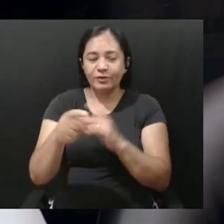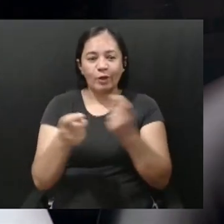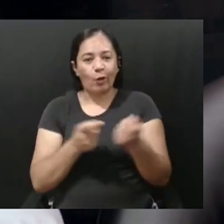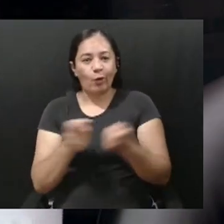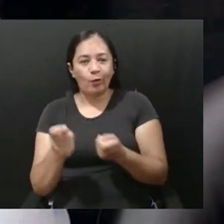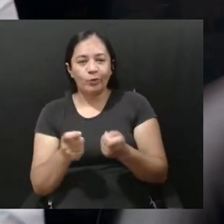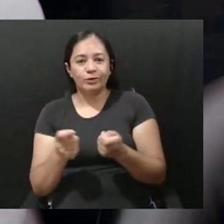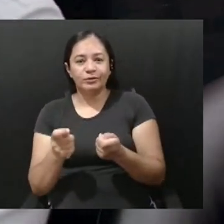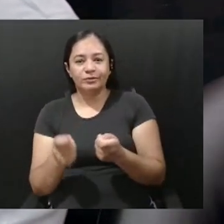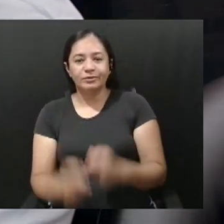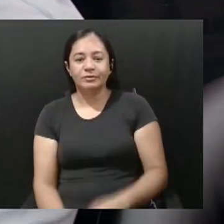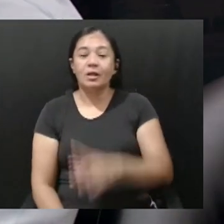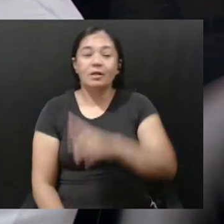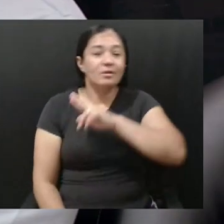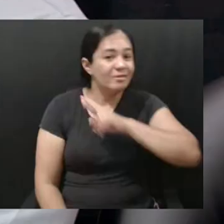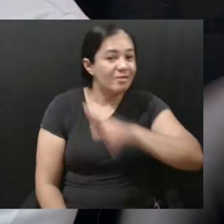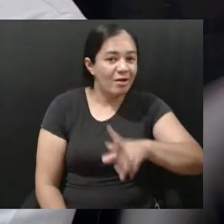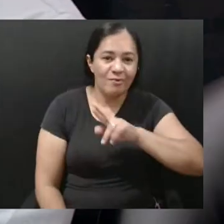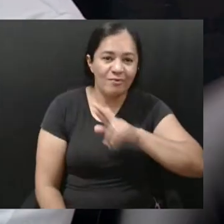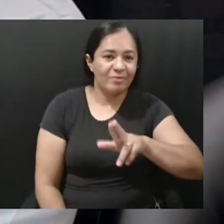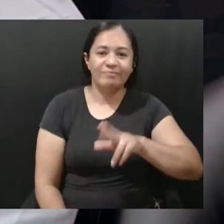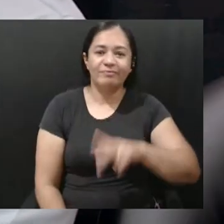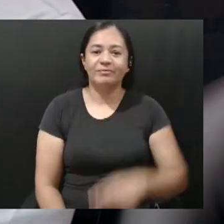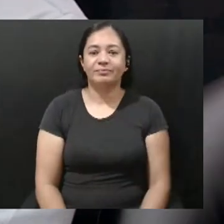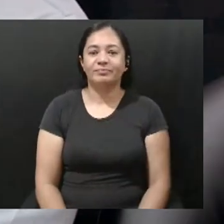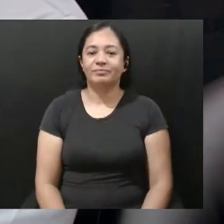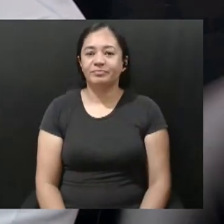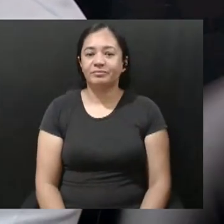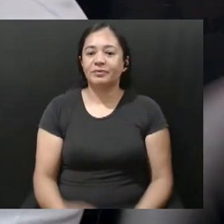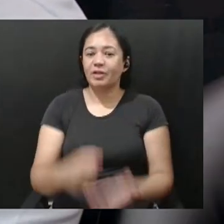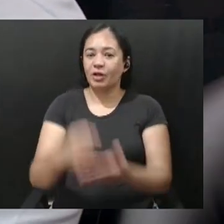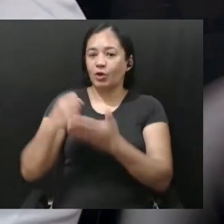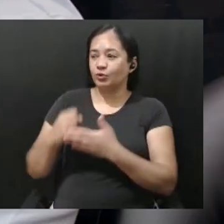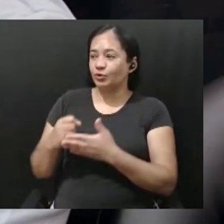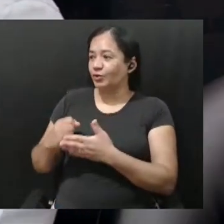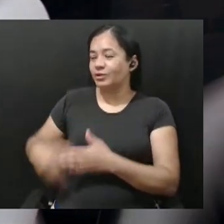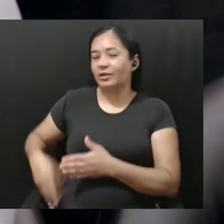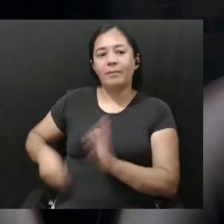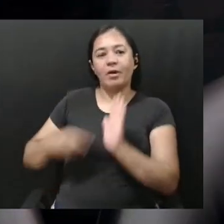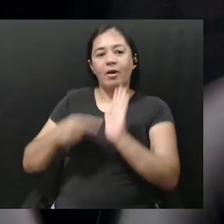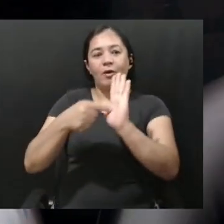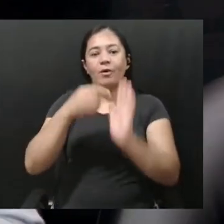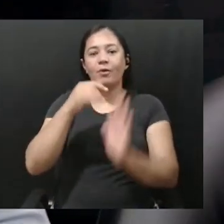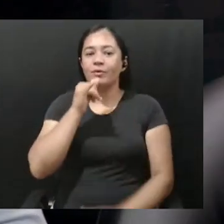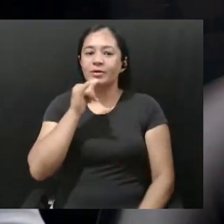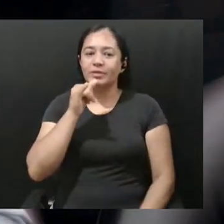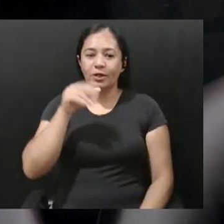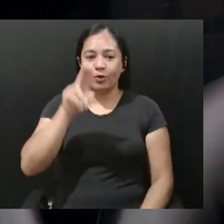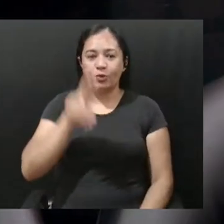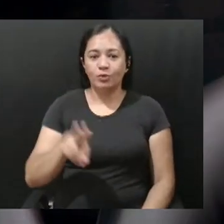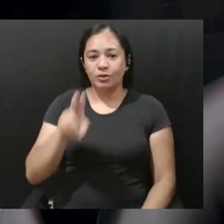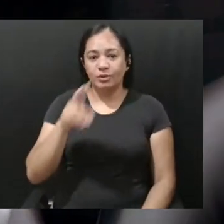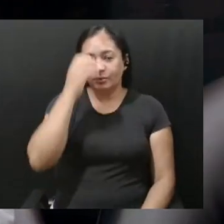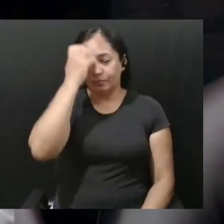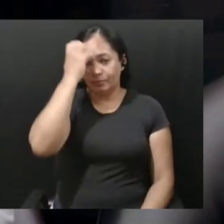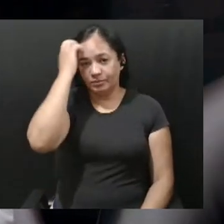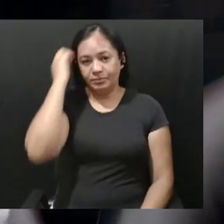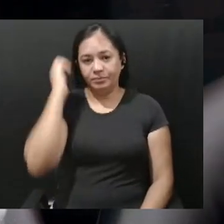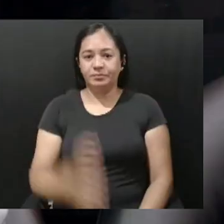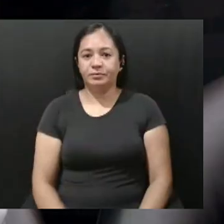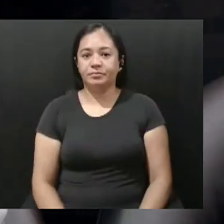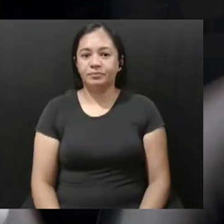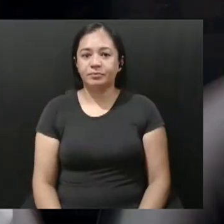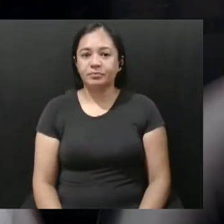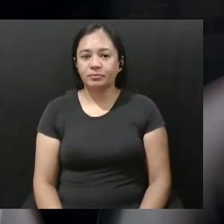Aham. né? Eu trouxe uma coisa pra dar um exemplo pra Ah, que vocês, legal. que eu uso bastante, tá? Ó, não sei se vocês conhecem isso aqui